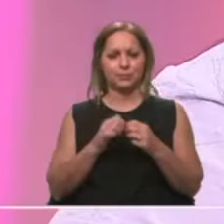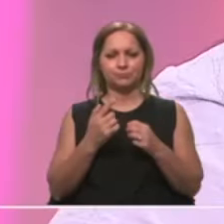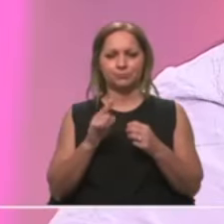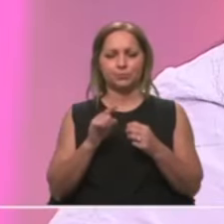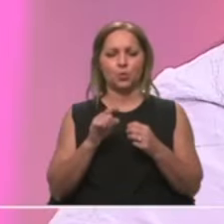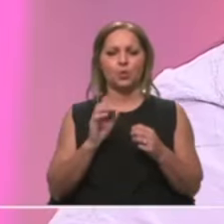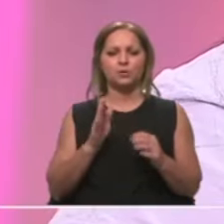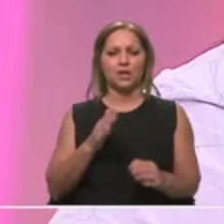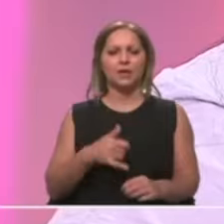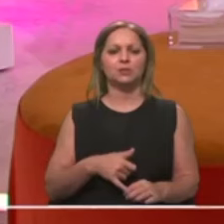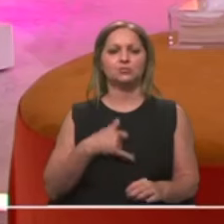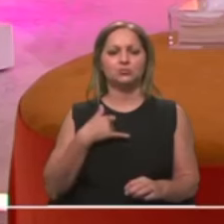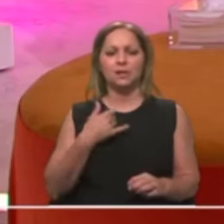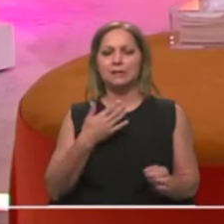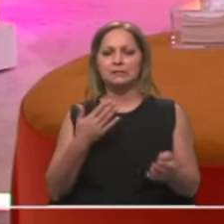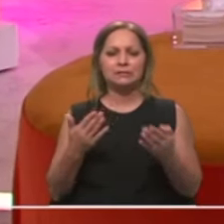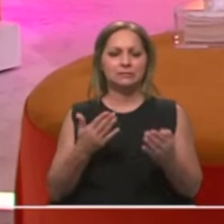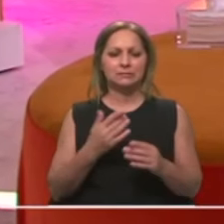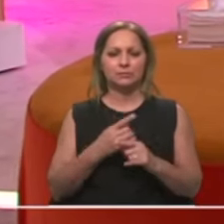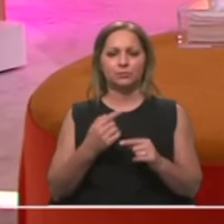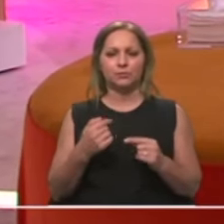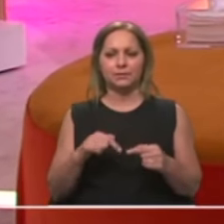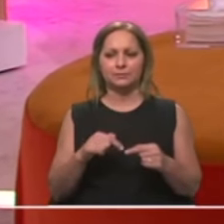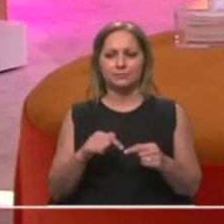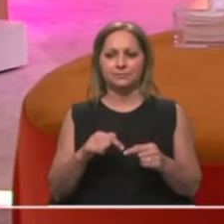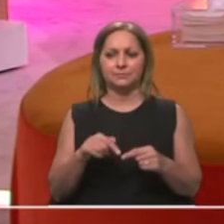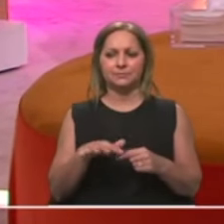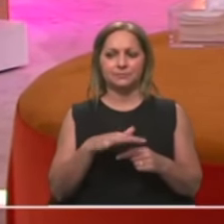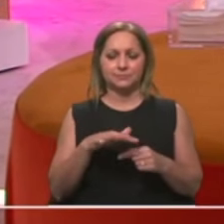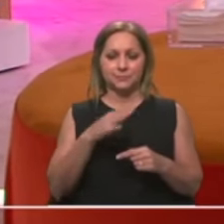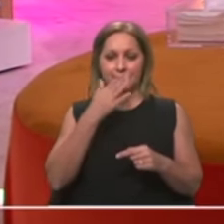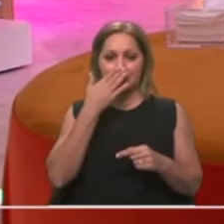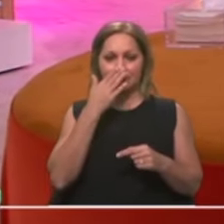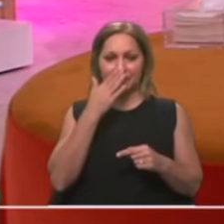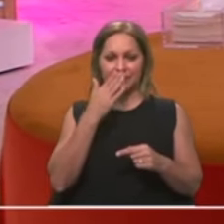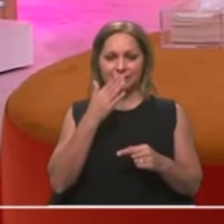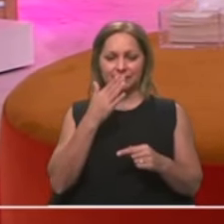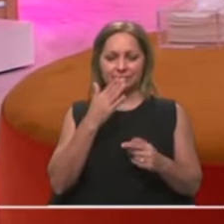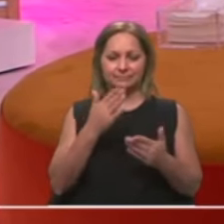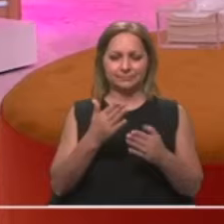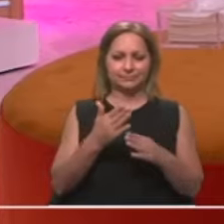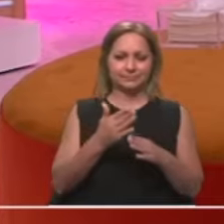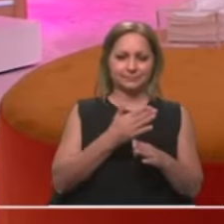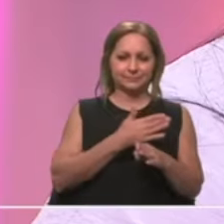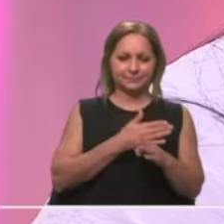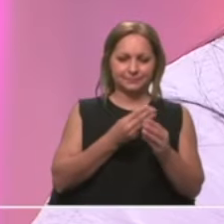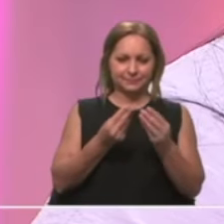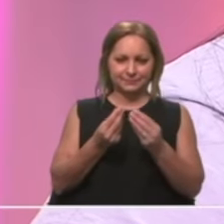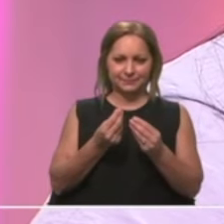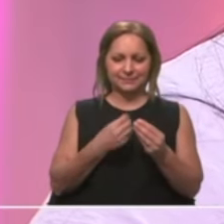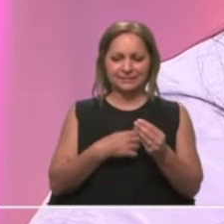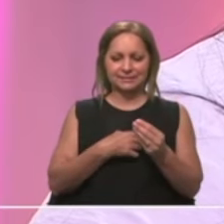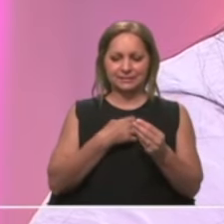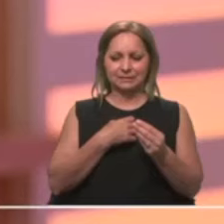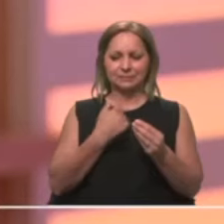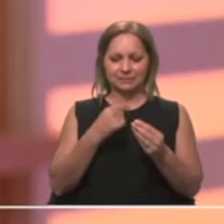estava assustada? Já... Porque há situações em que parece que antecipamos e temos o pressentimento, não é?